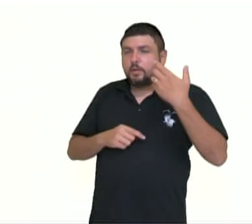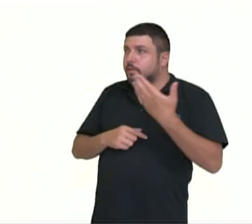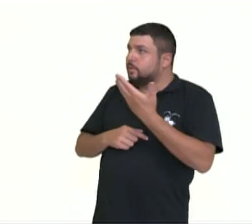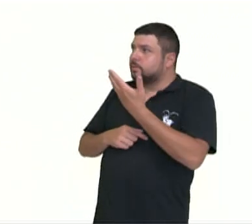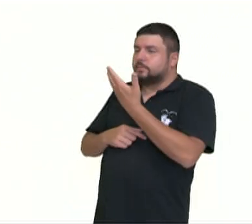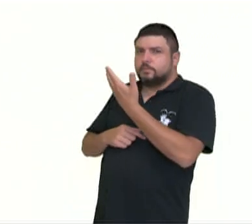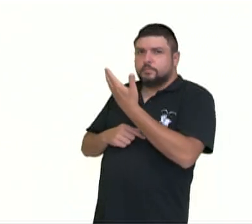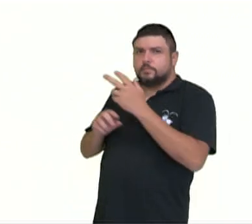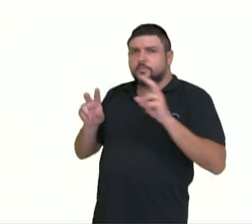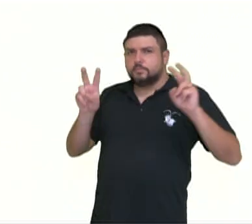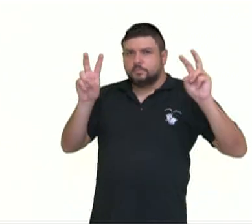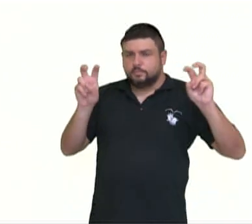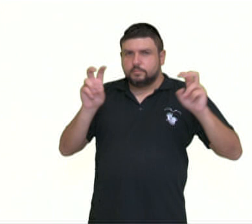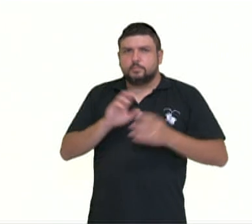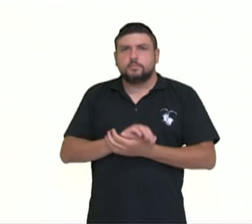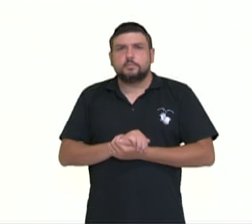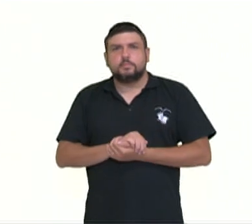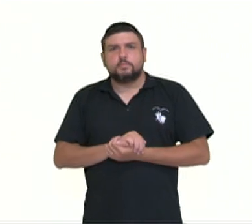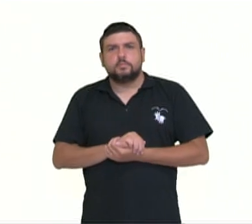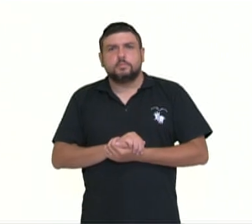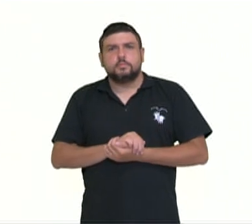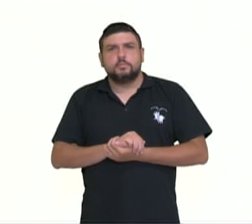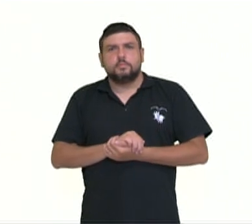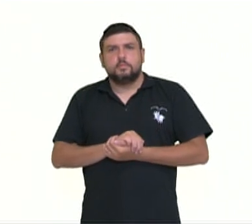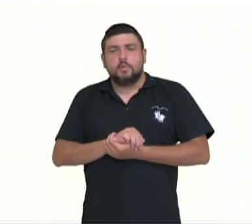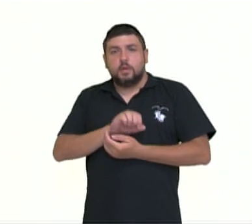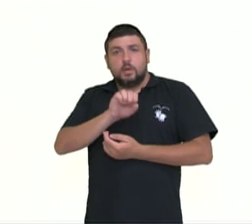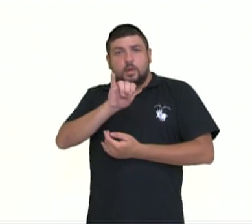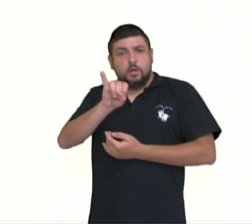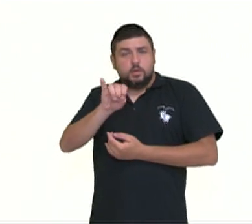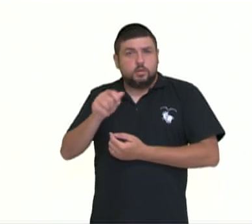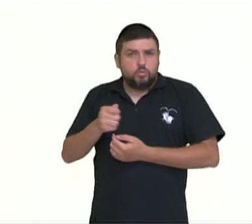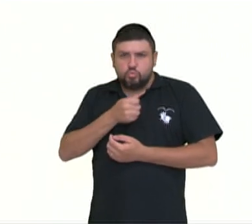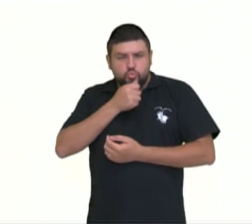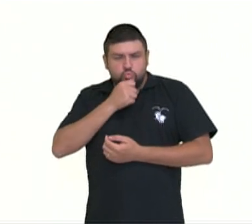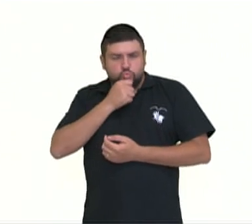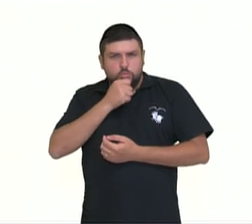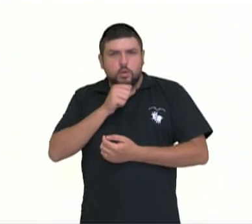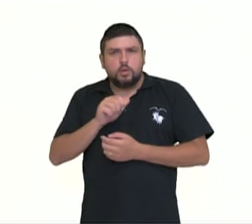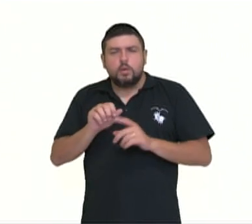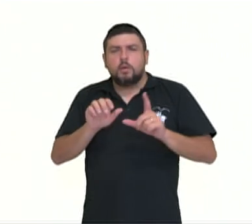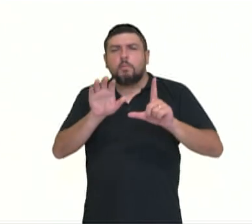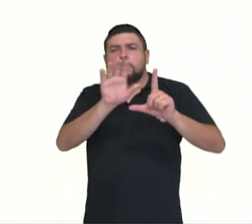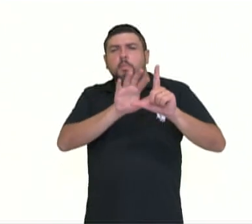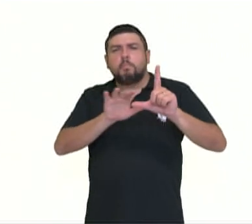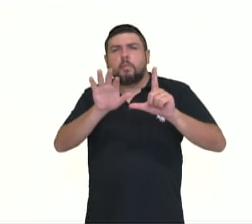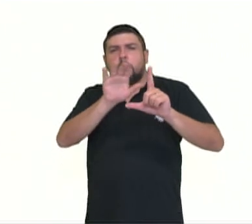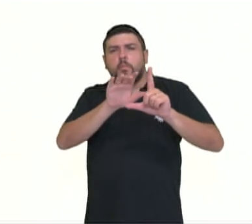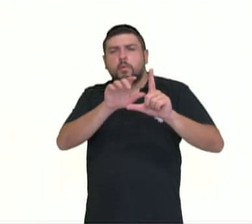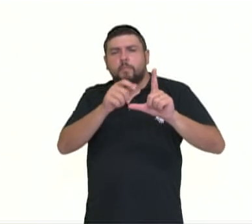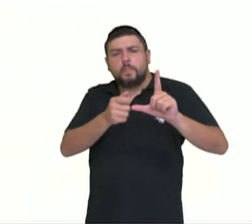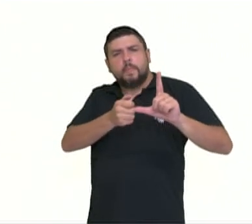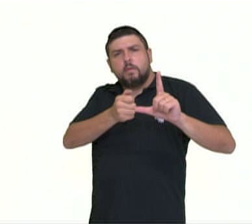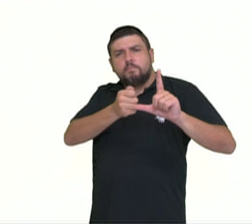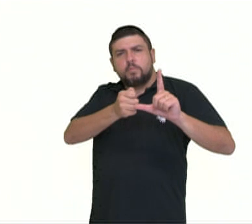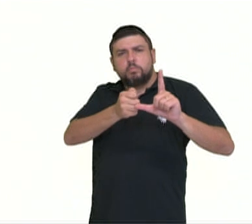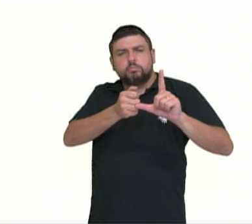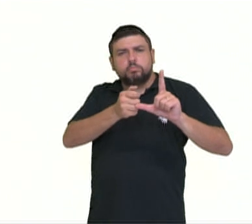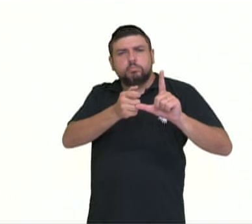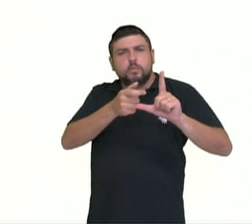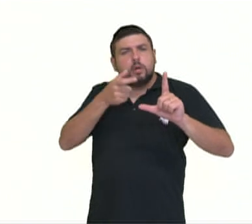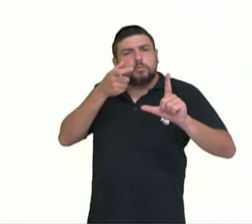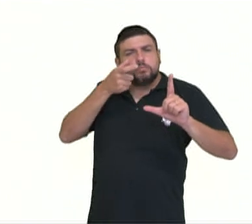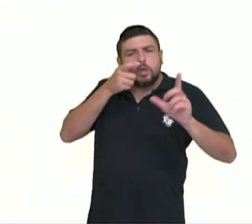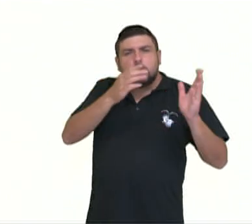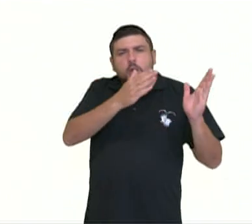Zé Cabaleiro? Se você ainda não ouviu, você pode apontar seu celular para o nosso QR Code e acompanhar ali a musiquinha que